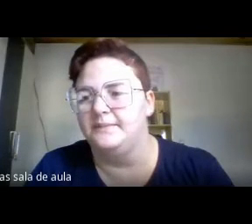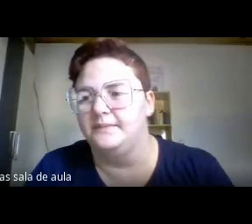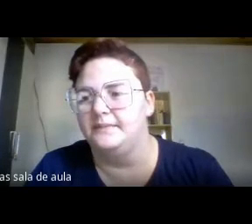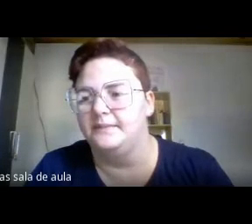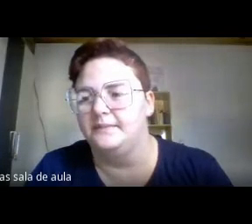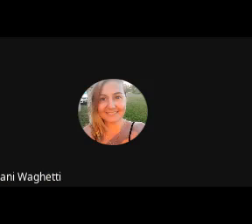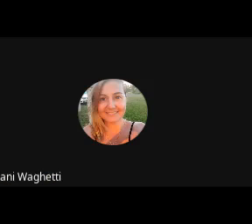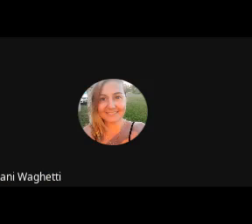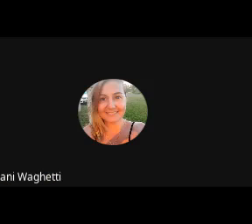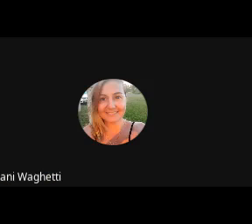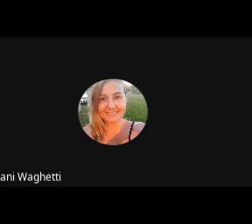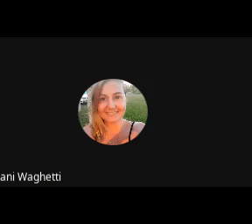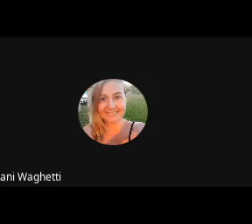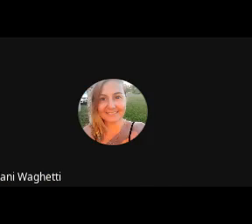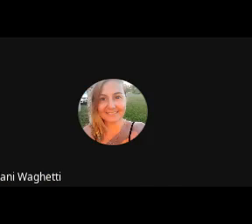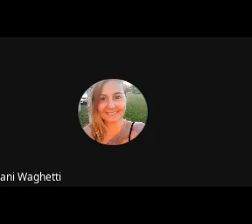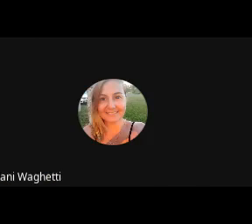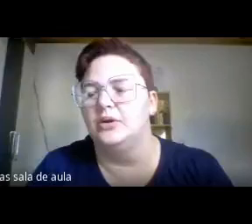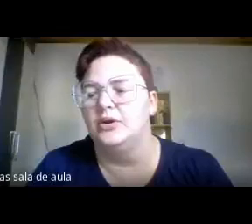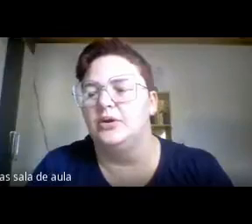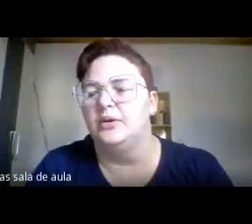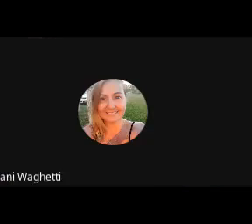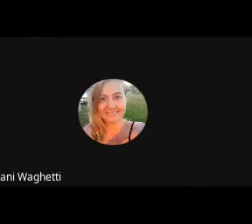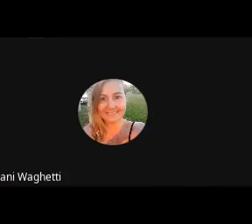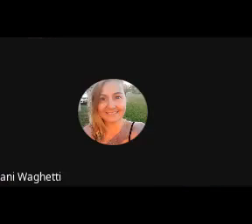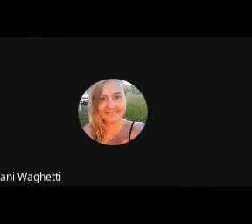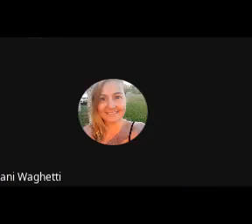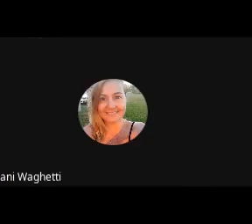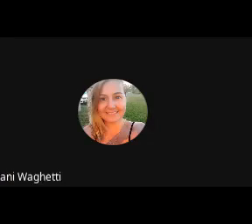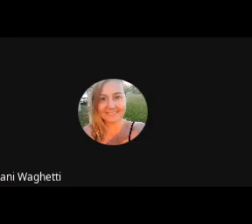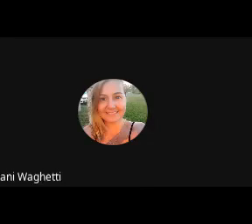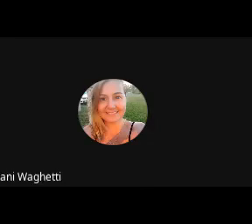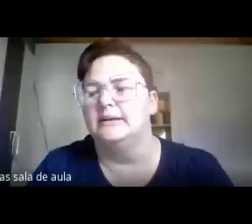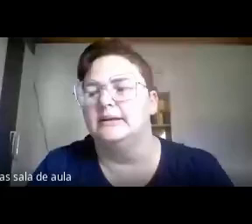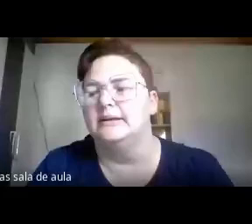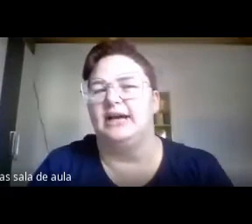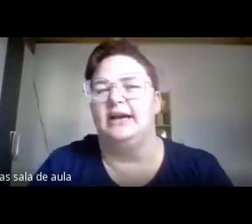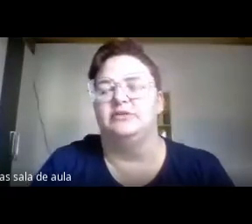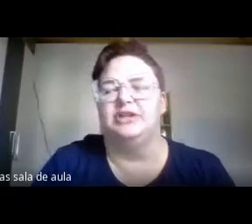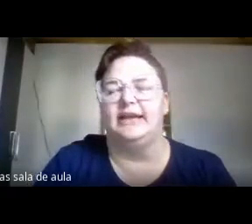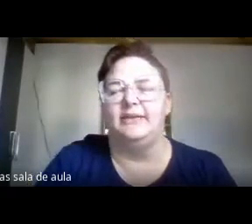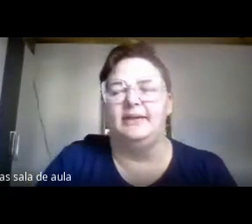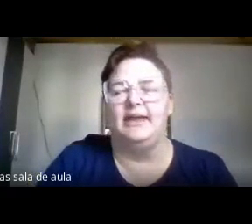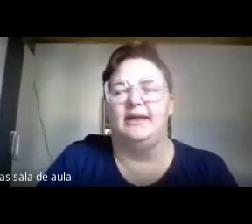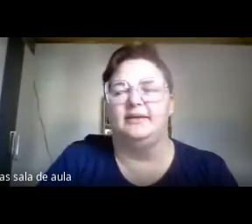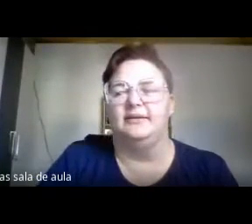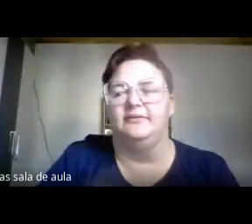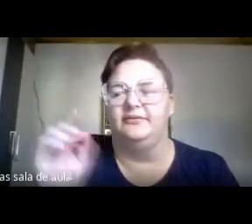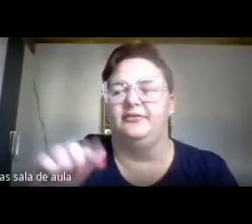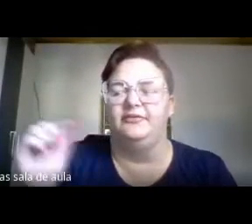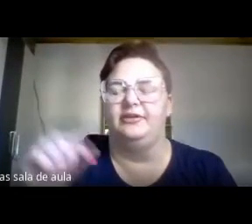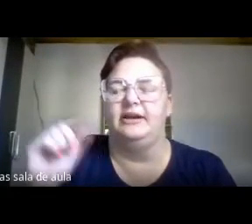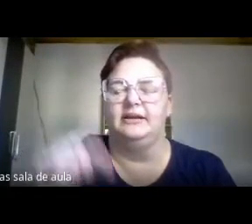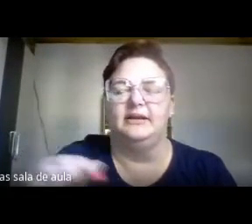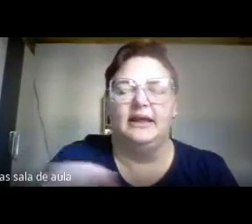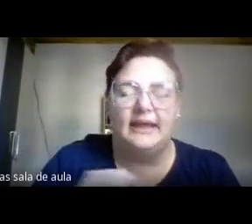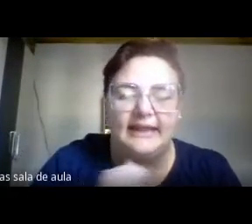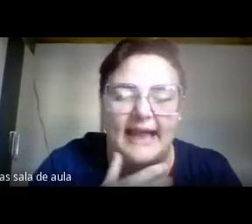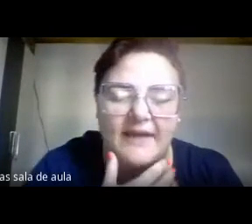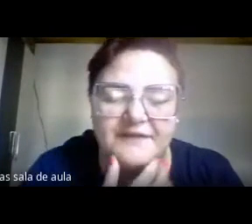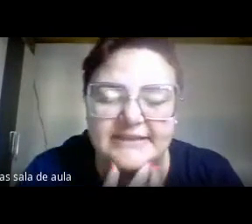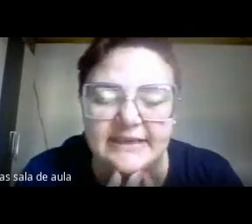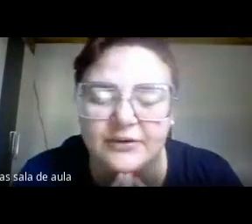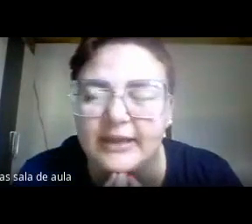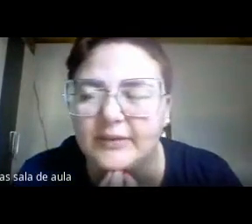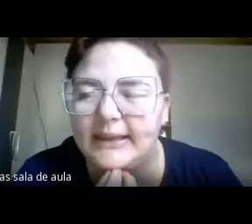ser? Tá. Eu não E aí tu, recebi o e-mail ainda. mas eu já encaminhei. Tá,